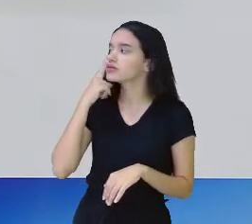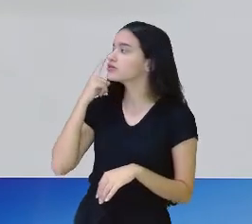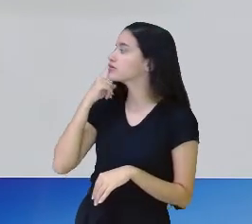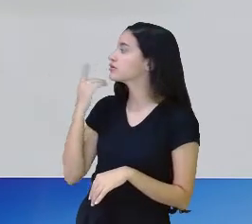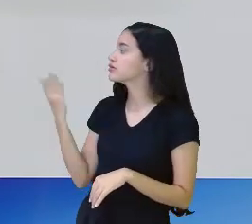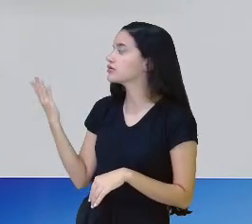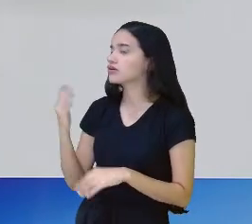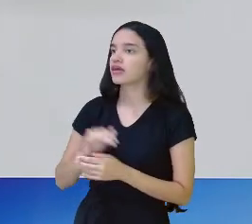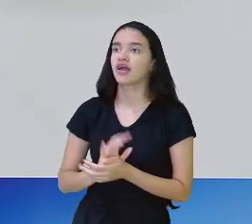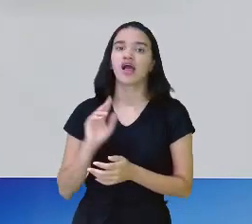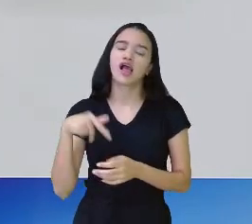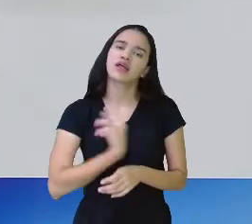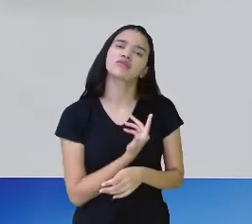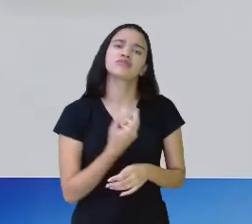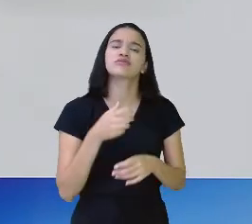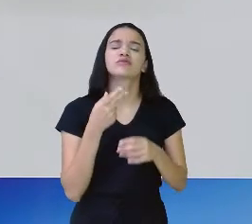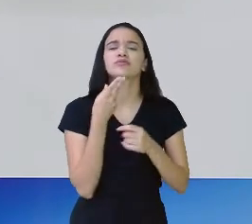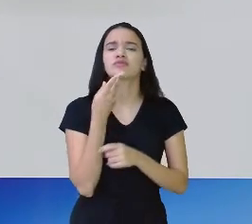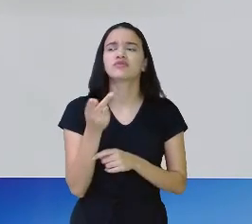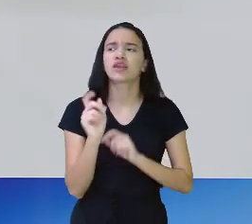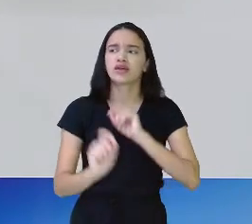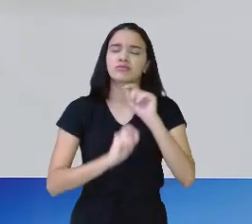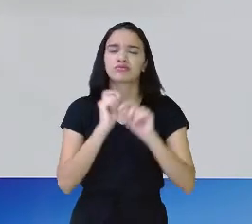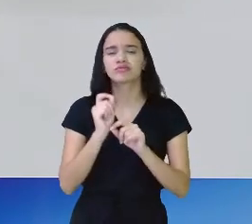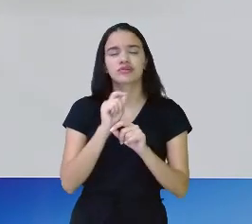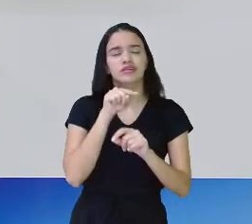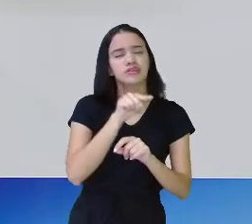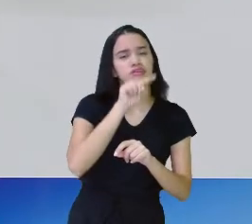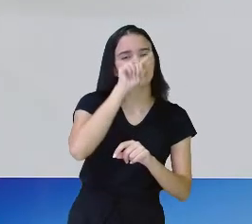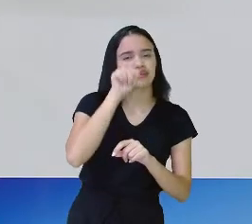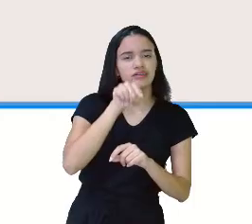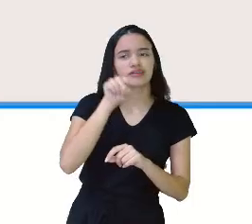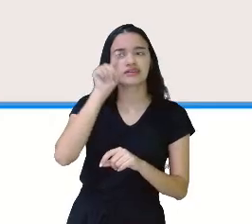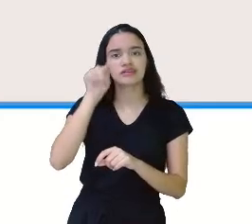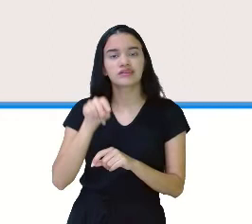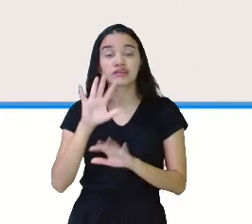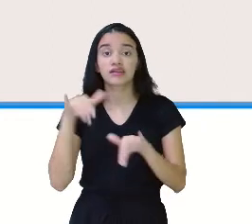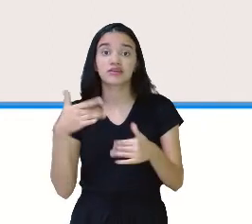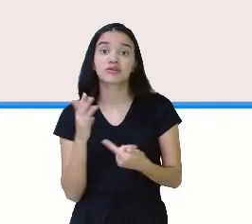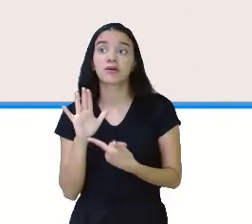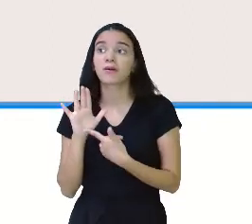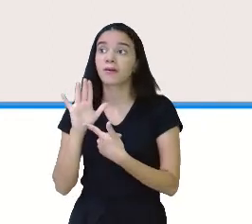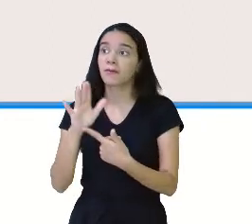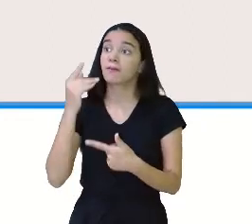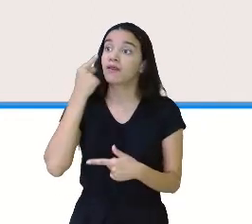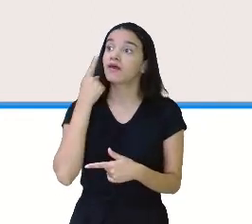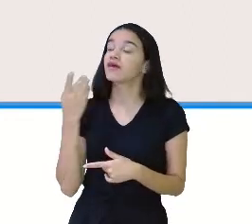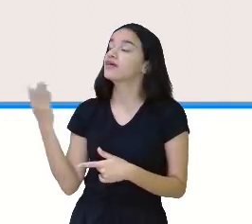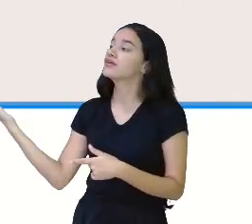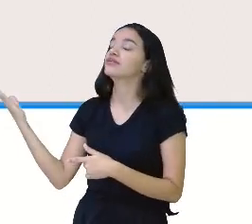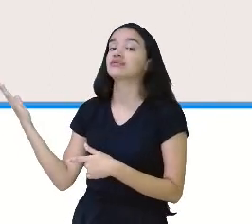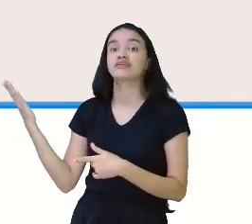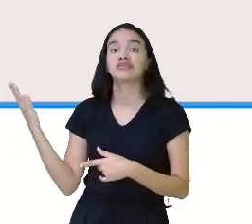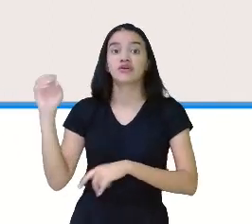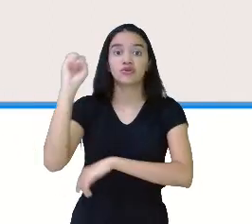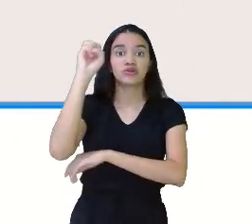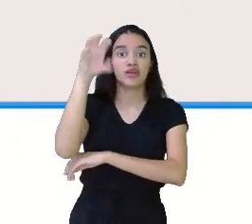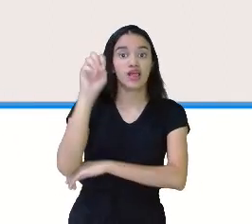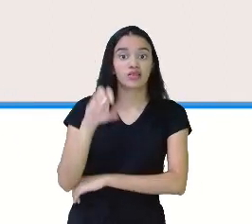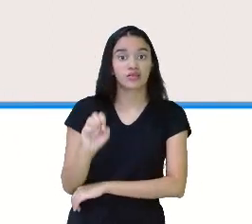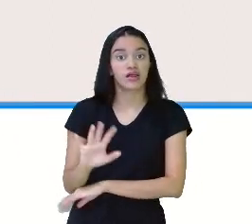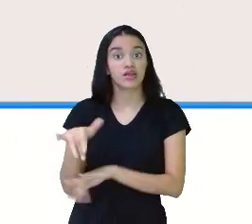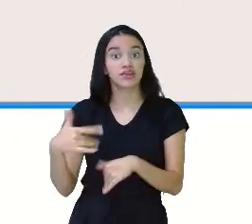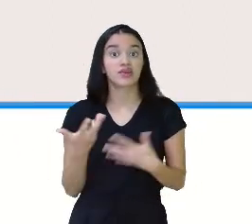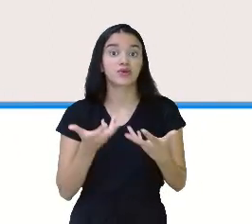a gente vai falar de sinais. E aí eu trouxe esta placa, é um sinal de trânsito. E eu